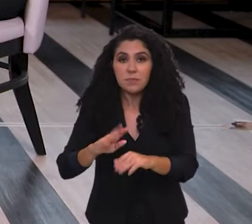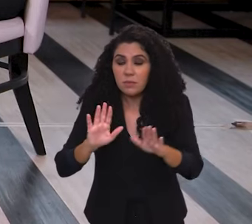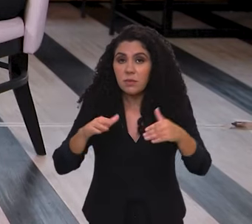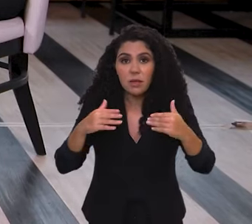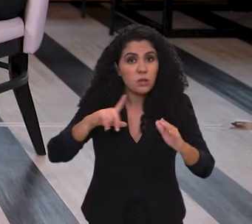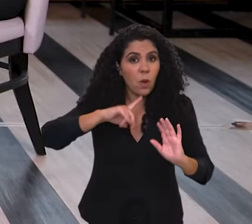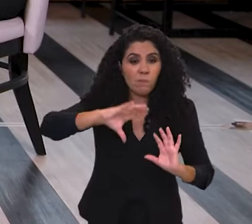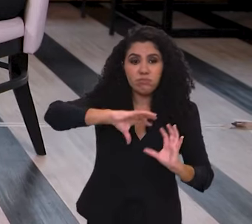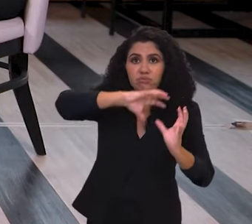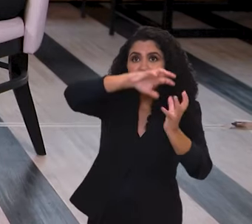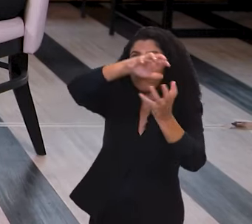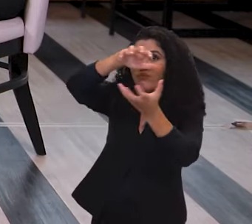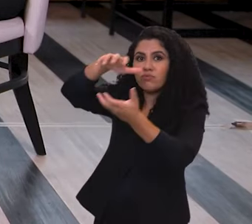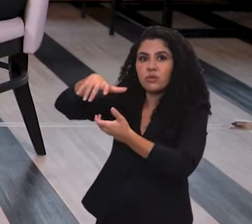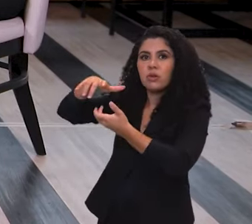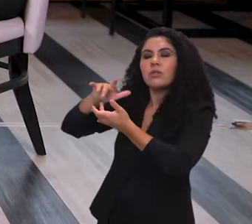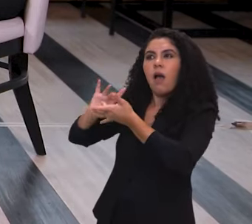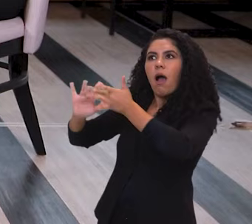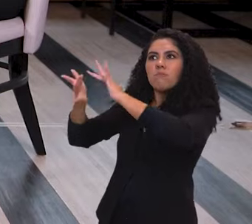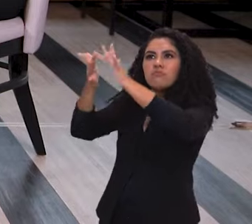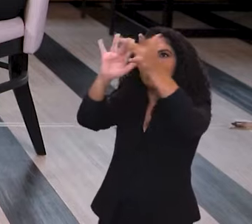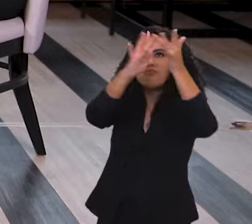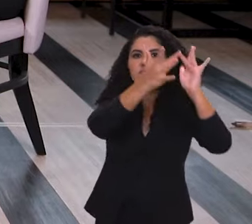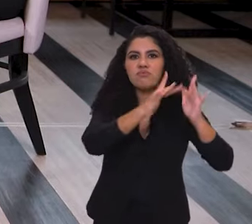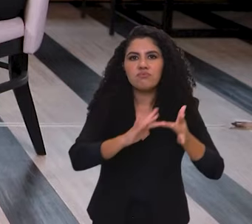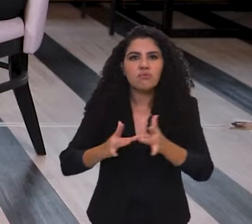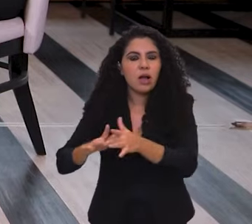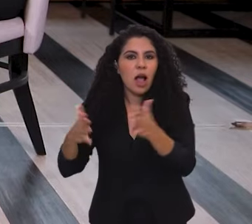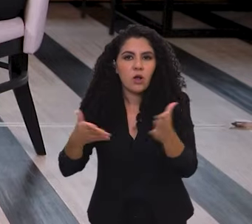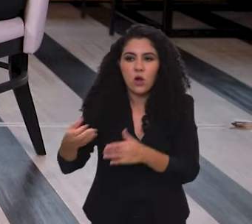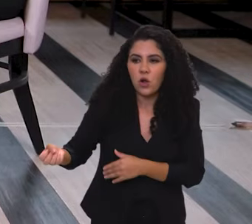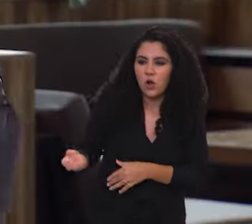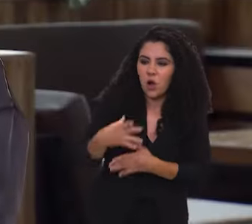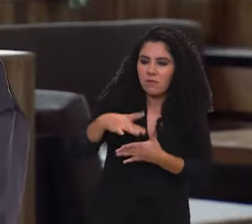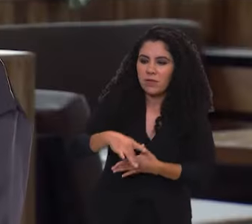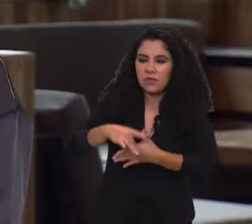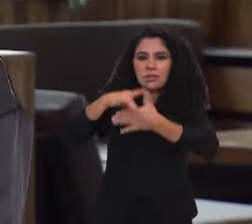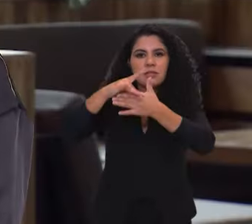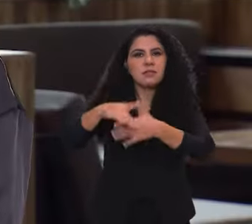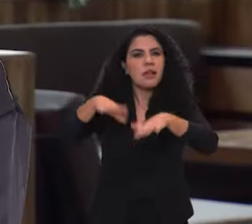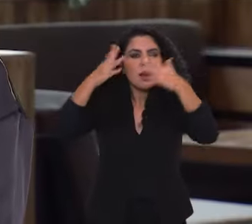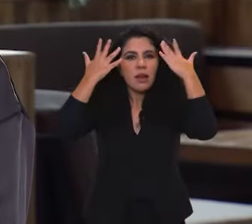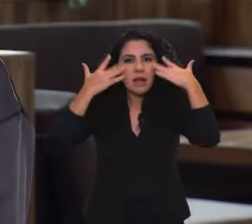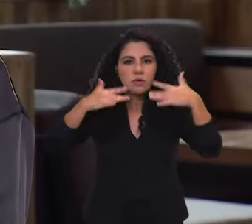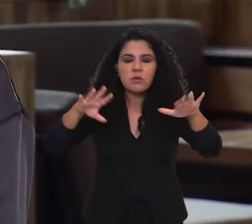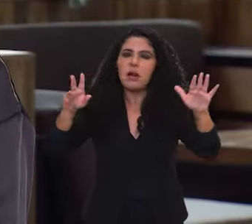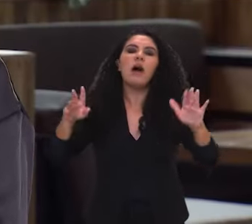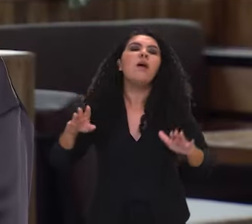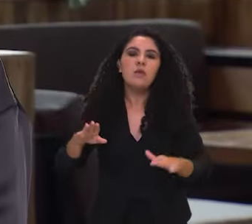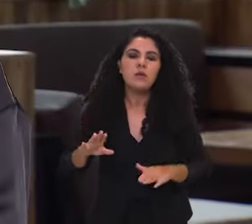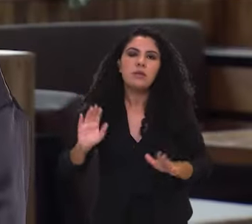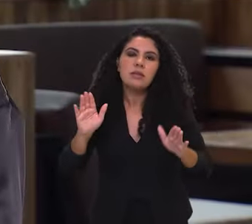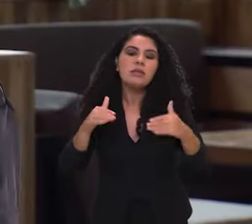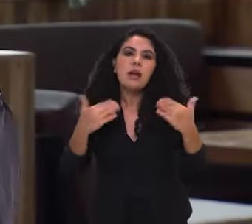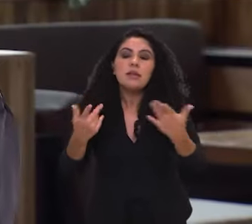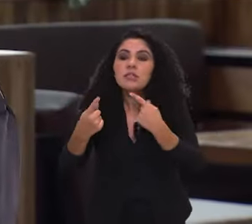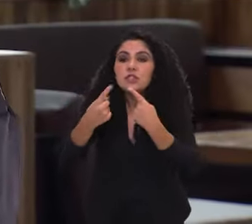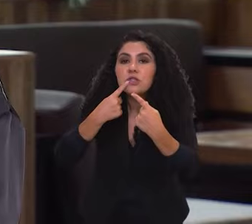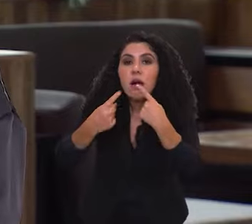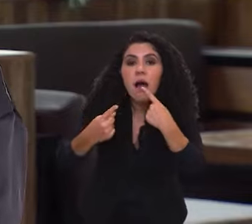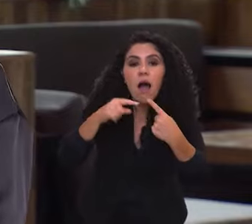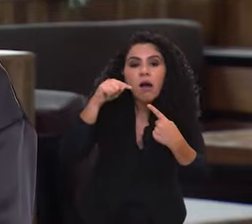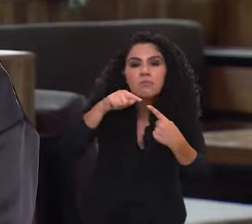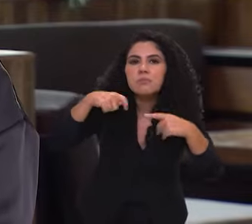Exatamente. Com o mundo todo. Lula fazendo esse trabalho. Exato, uma nova liderança, né, uma liderança natural sul-americana. E esse diálogo